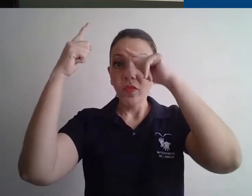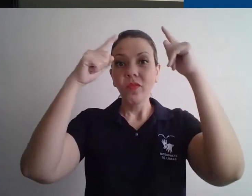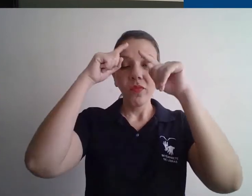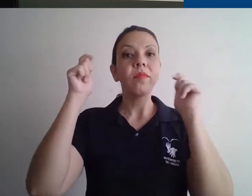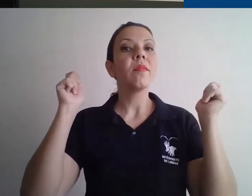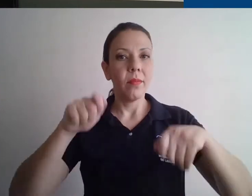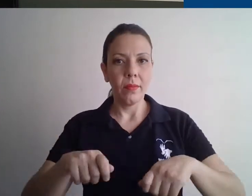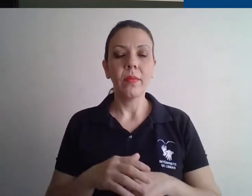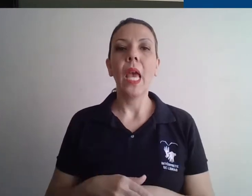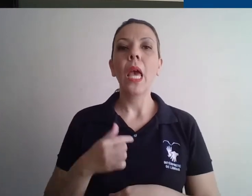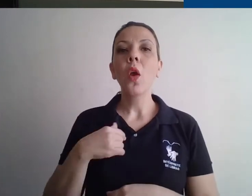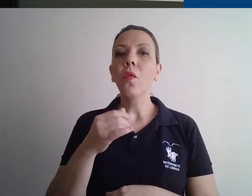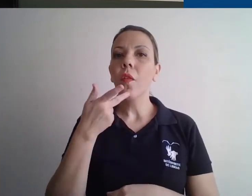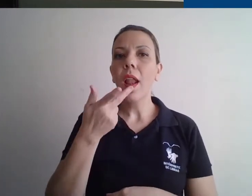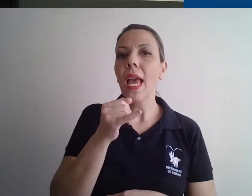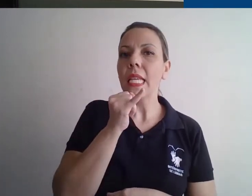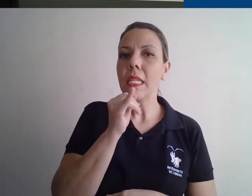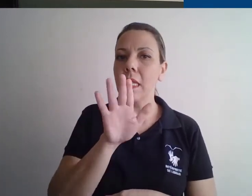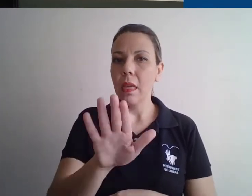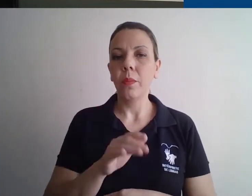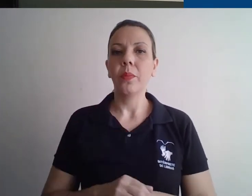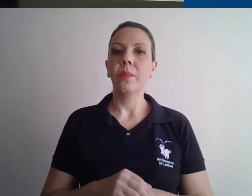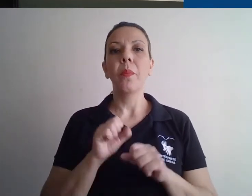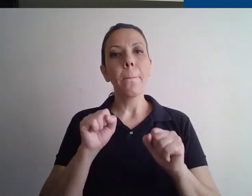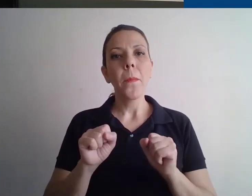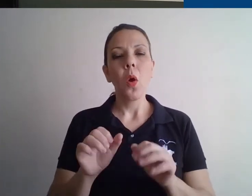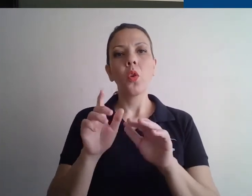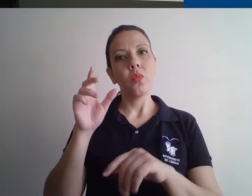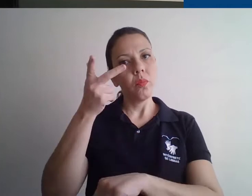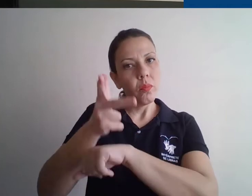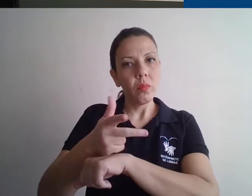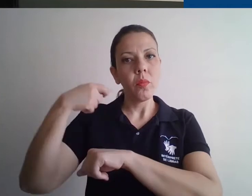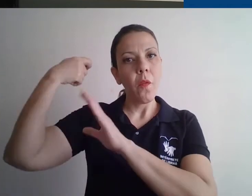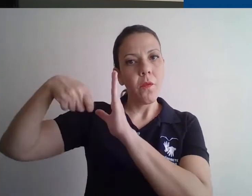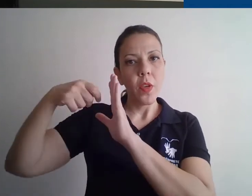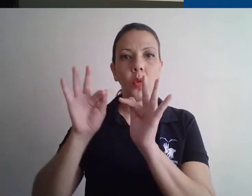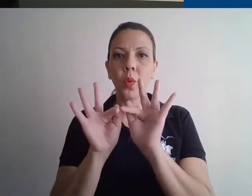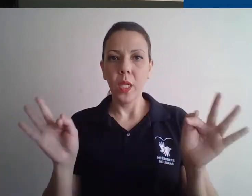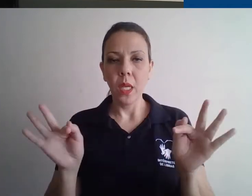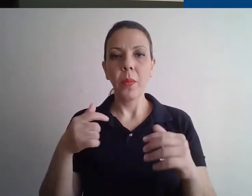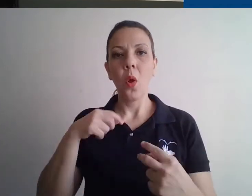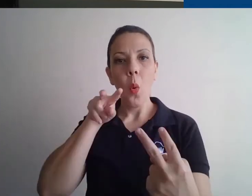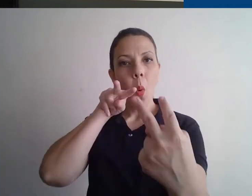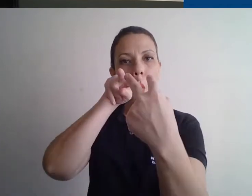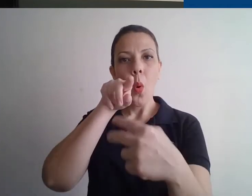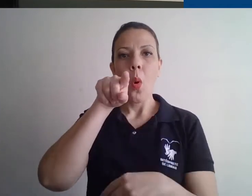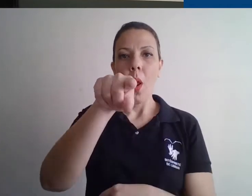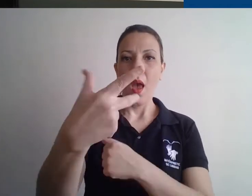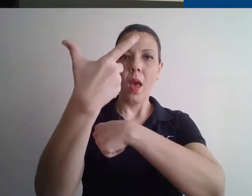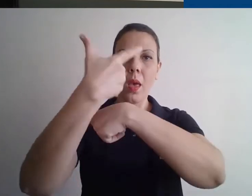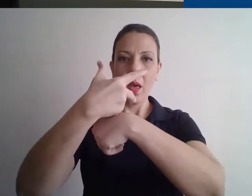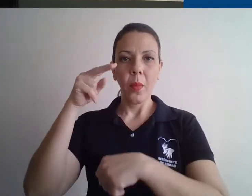Então, alguns exemplos do que você pode escolher fazer para sua aula. Você pode fazer um vídeo simples, olhando para a câmera, igual eu estou fazendo agora. É uma ótima maneira de